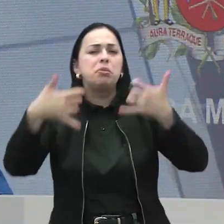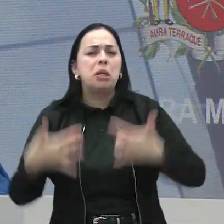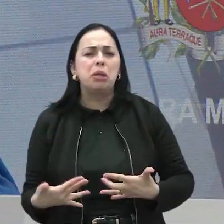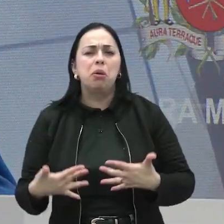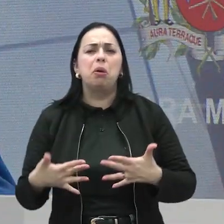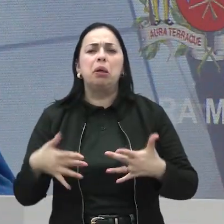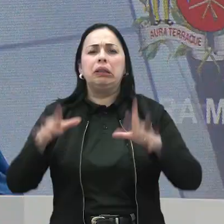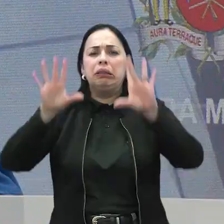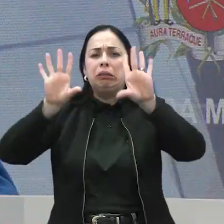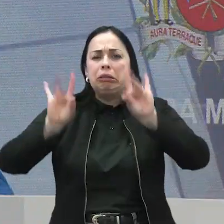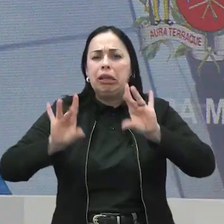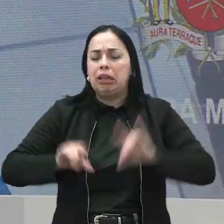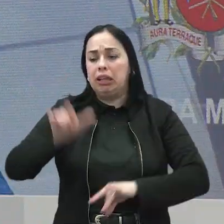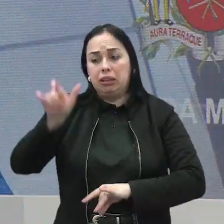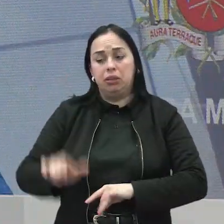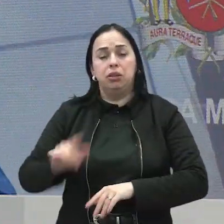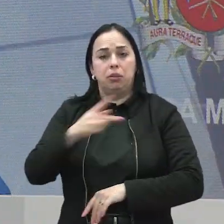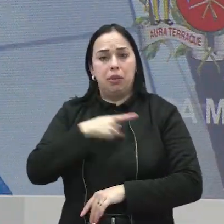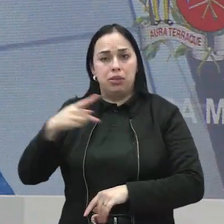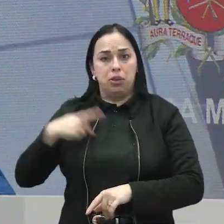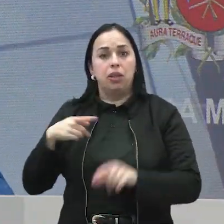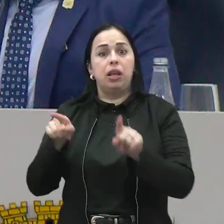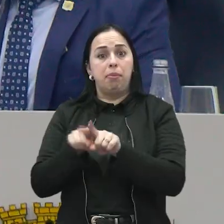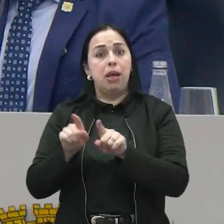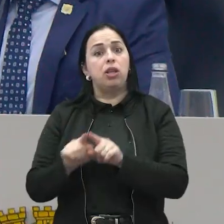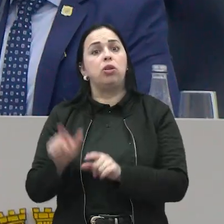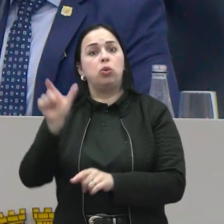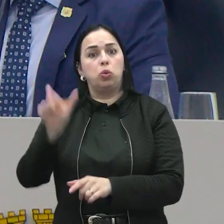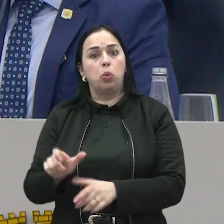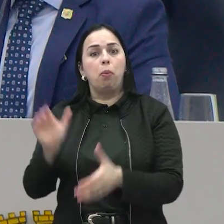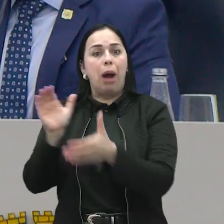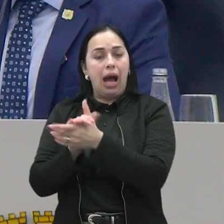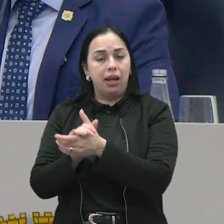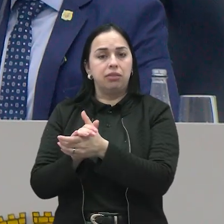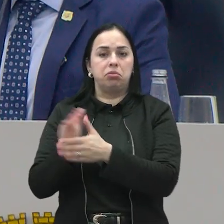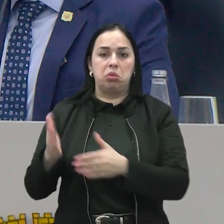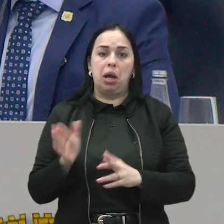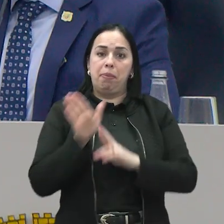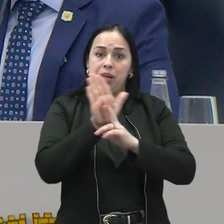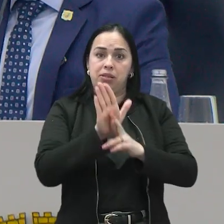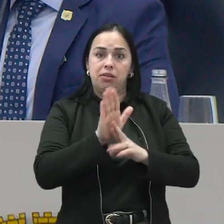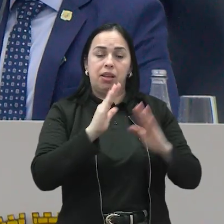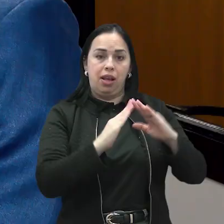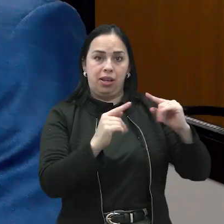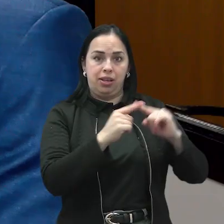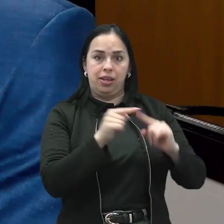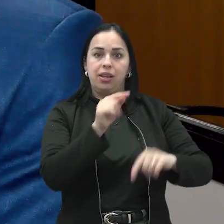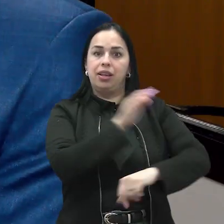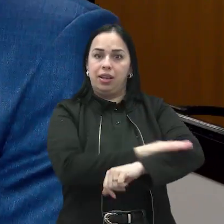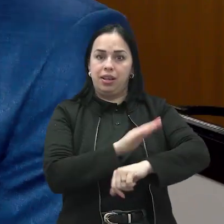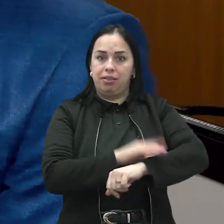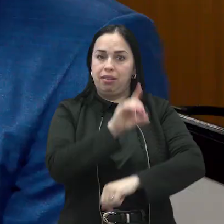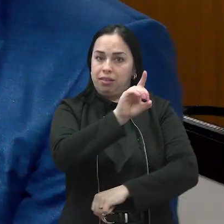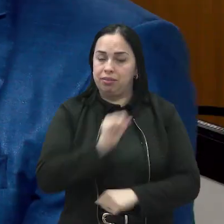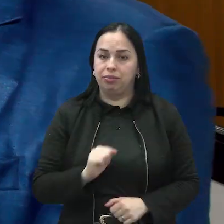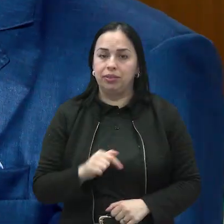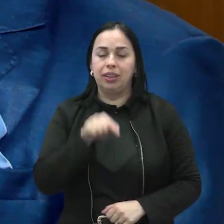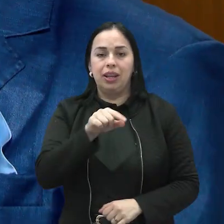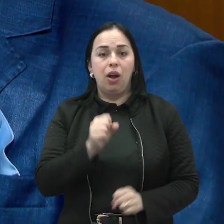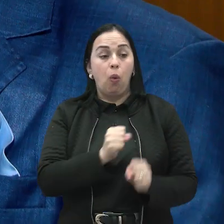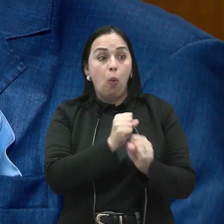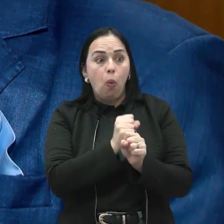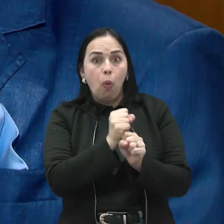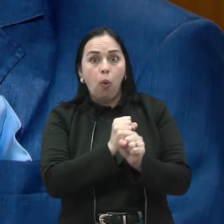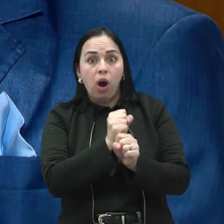o trabalho feito pela pastora e de seu marido, à frente da igreja em São José dos Campos. A gente está falando de